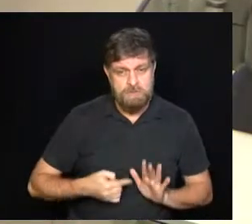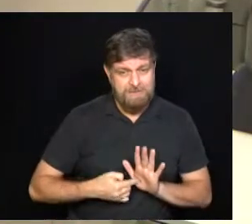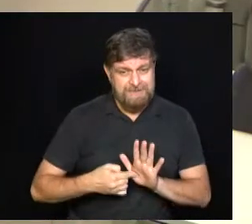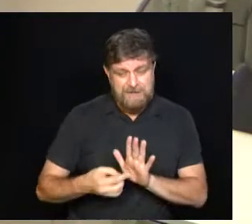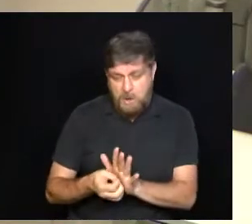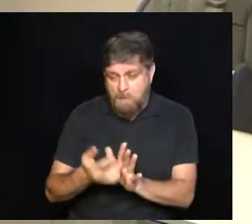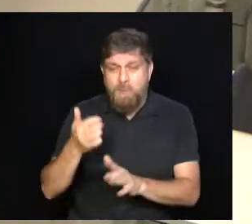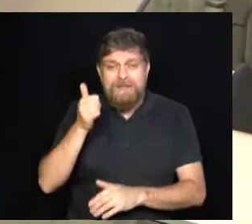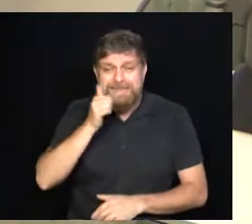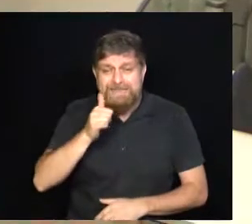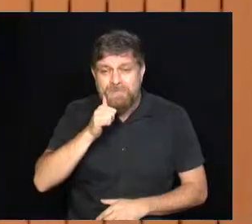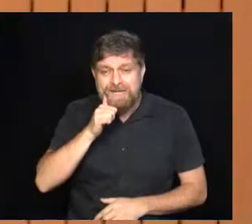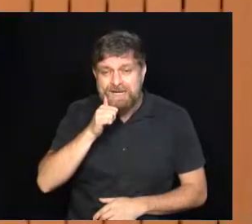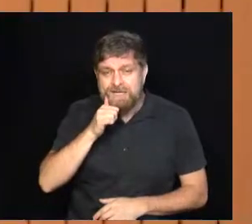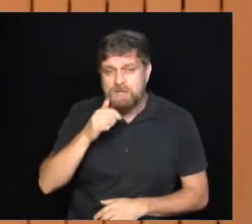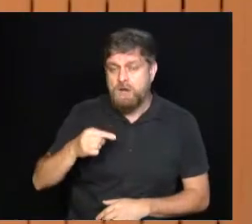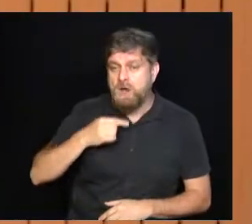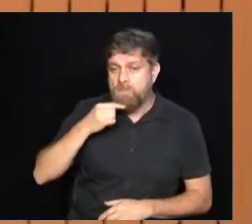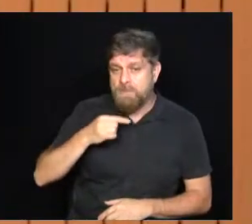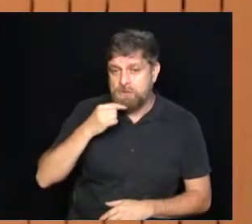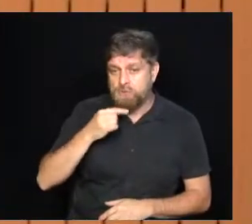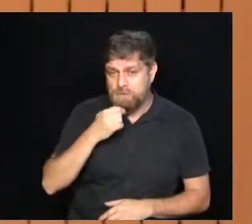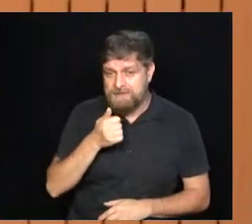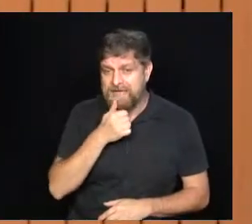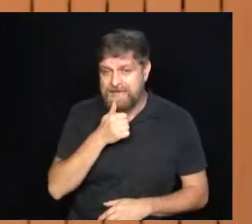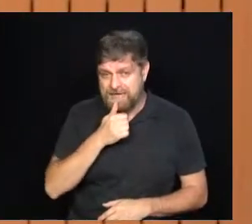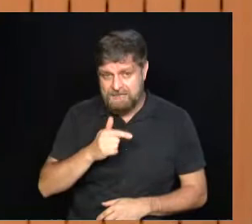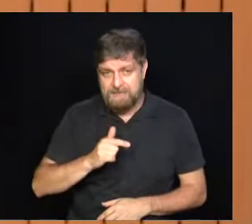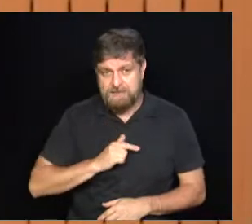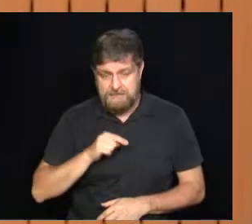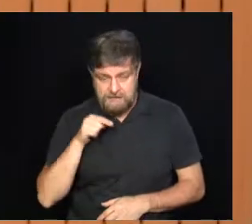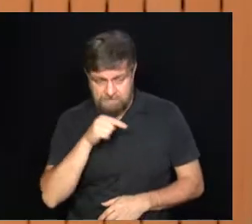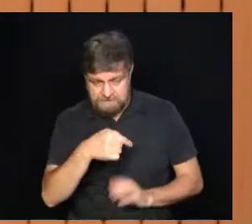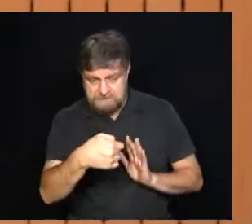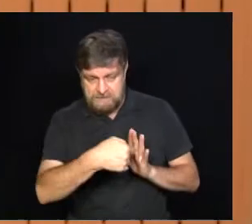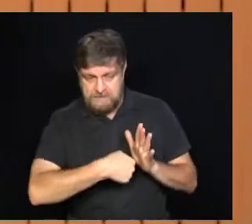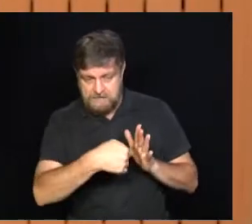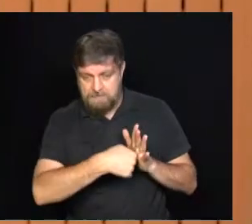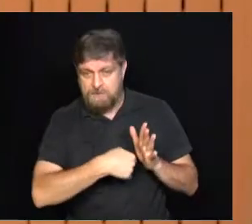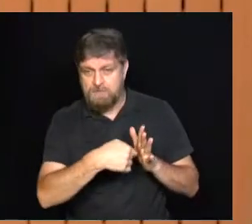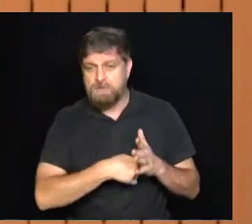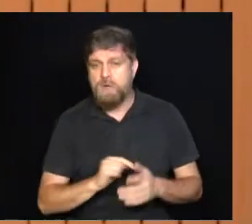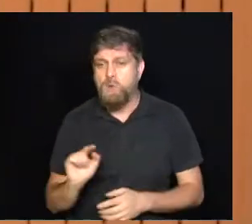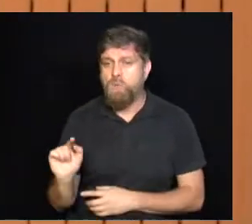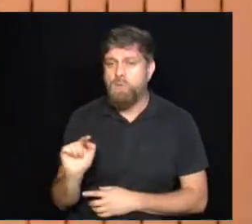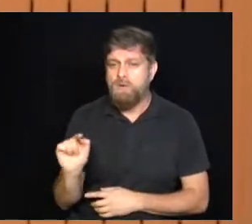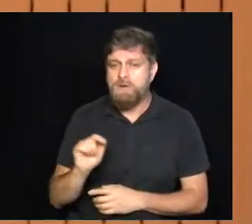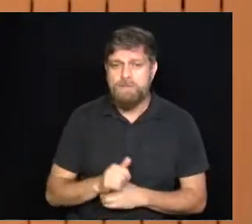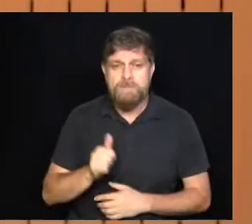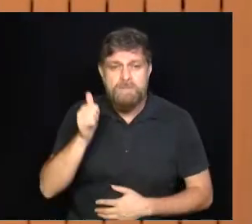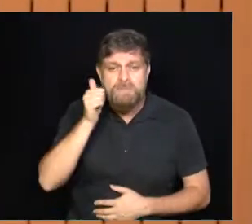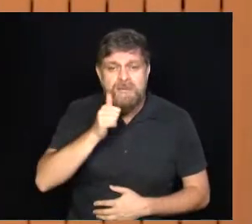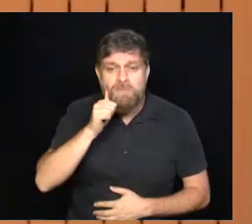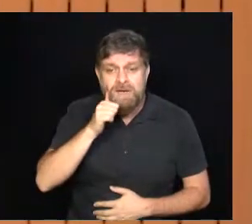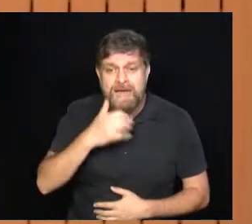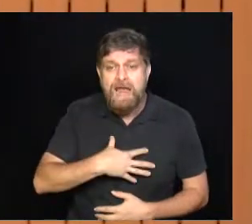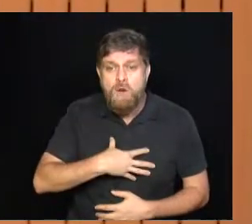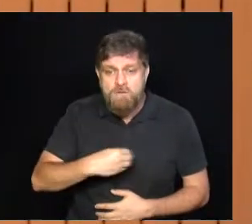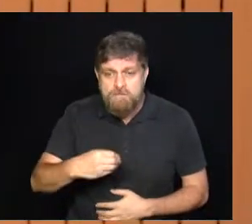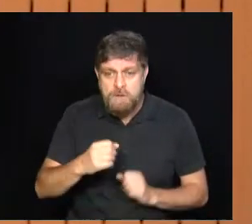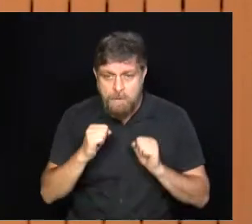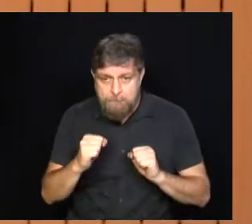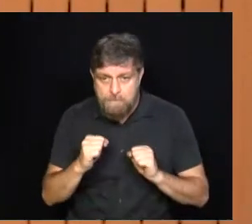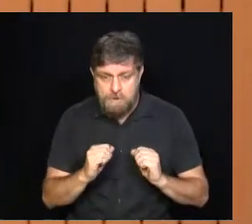E uma dúvida que fica, vereadora, eu vou até adiantar, que acho que o senhor ia fazer essa pergunta, é a mulher que tem filhos, ela pode